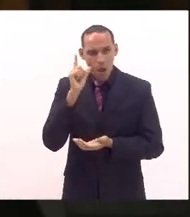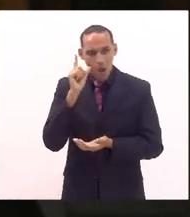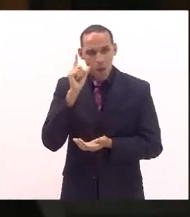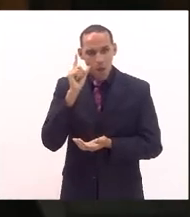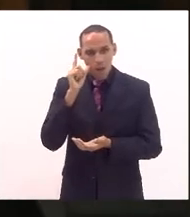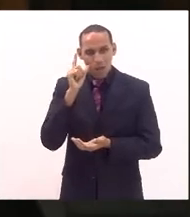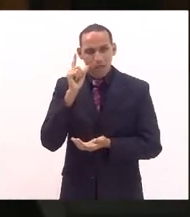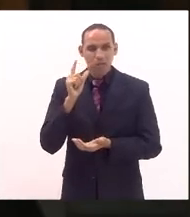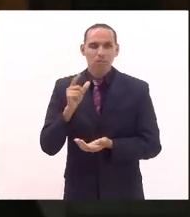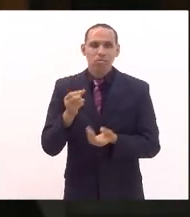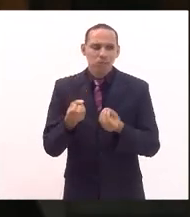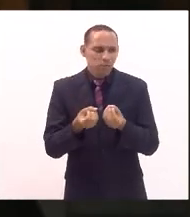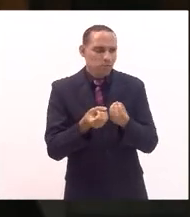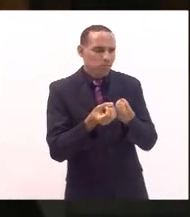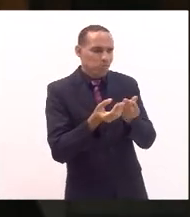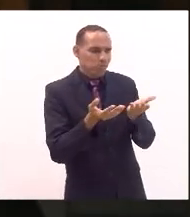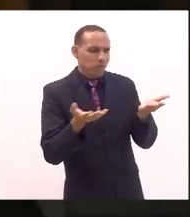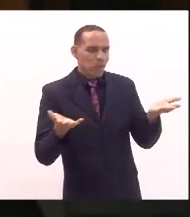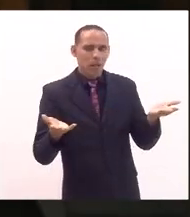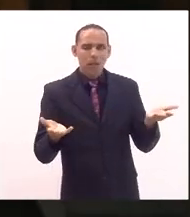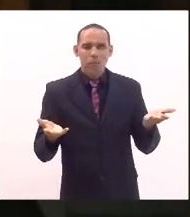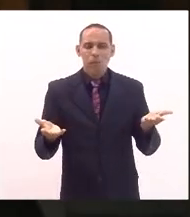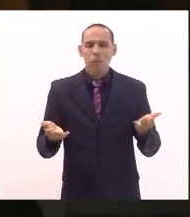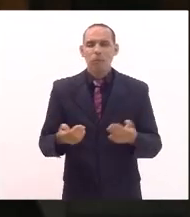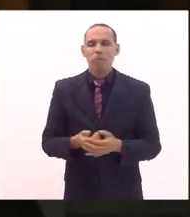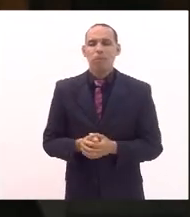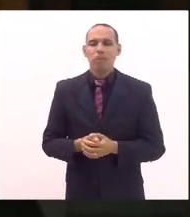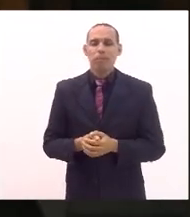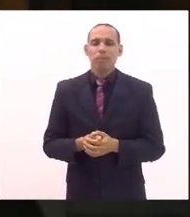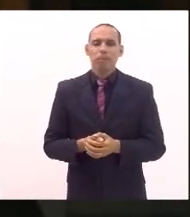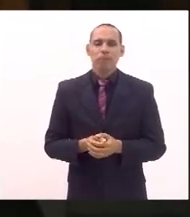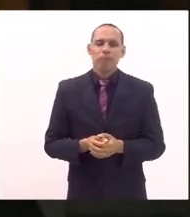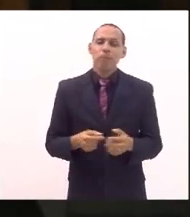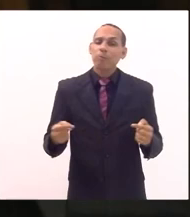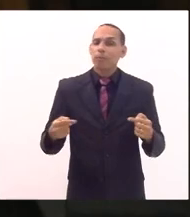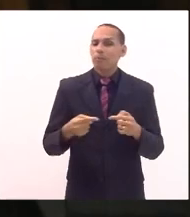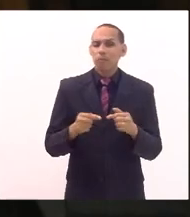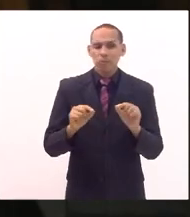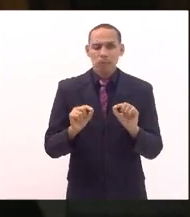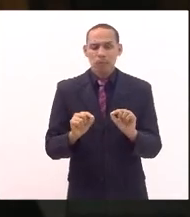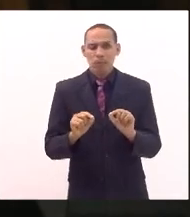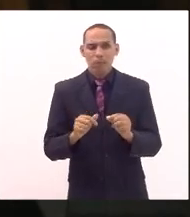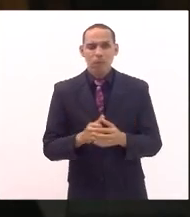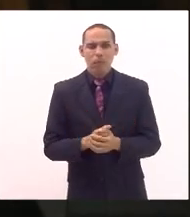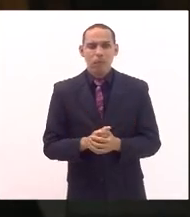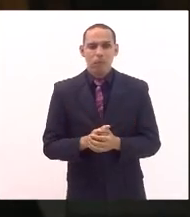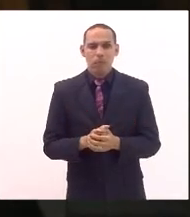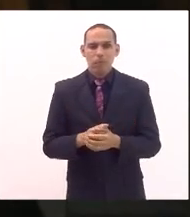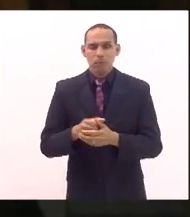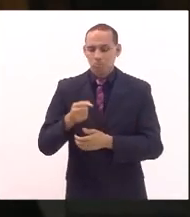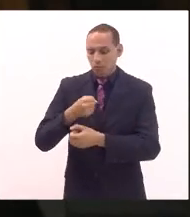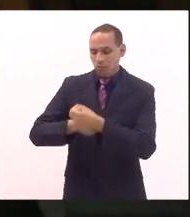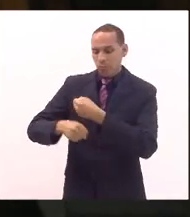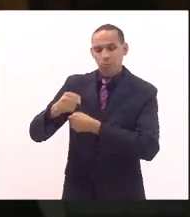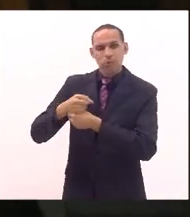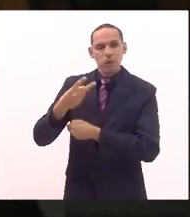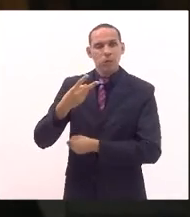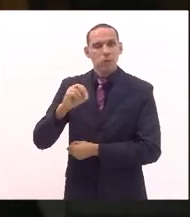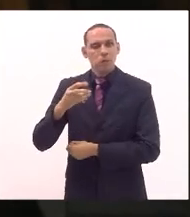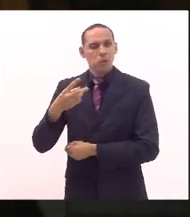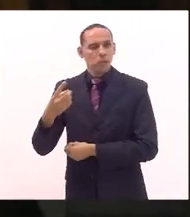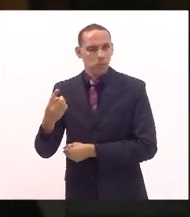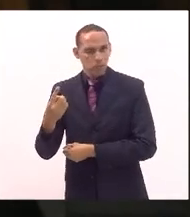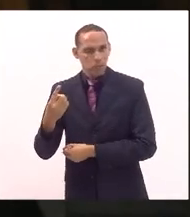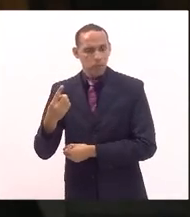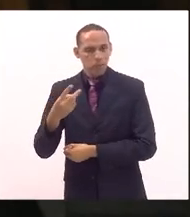e vem sendo entregue sucessivamente foi relativa ao ano de 2021